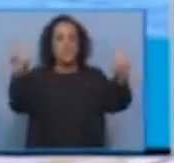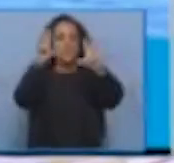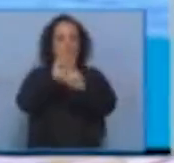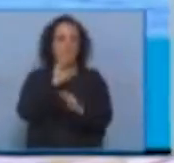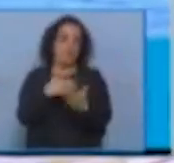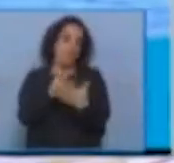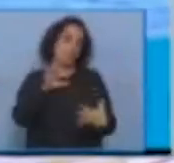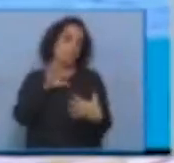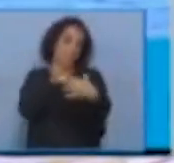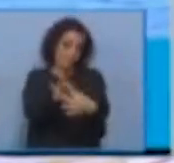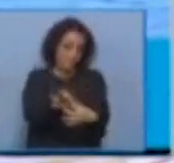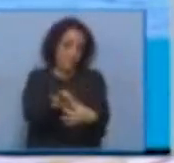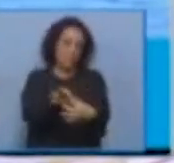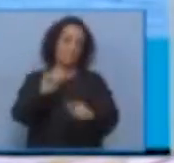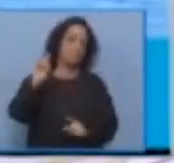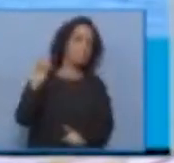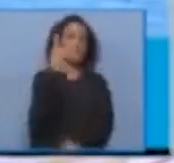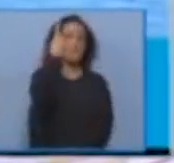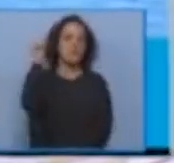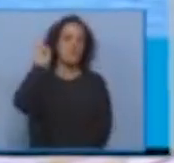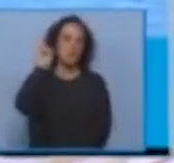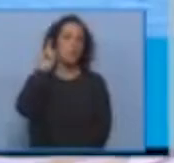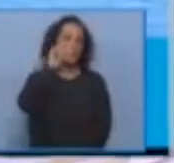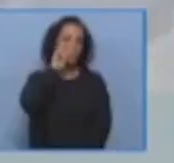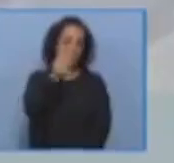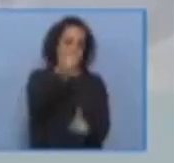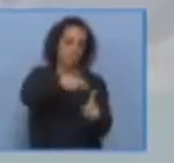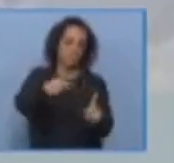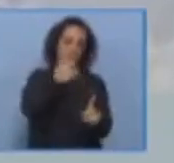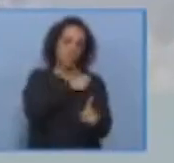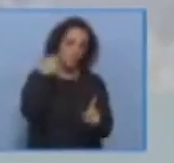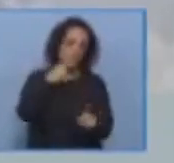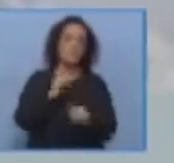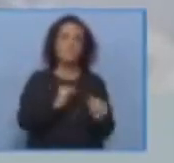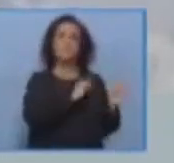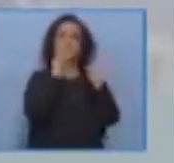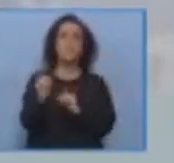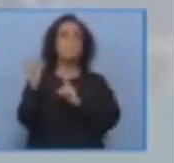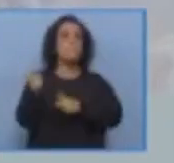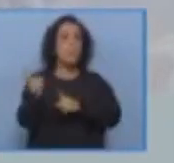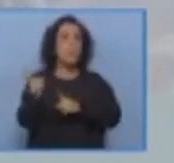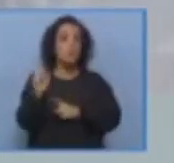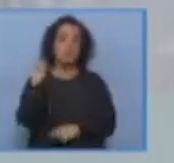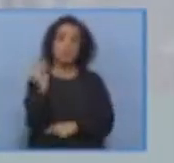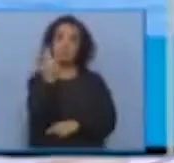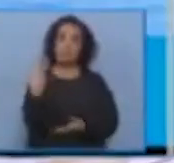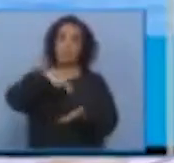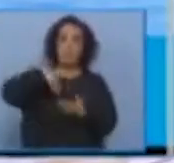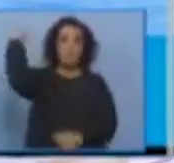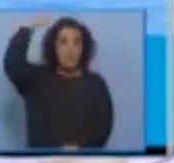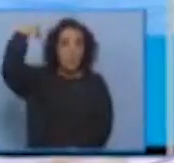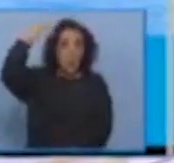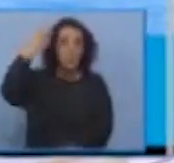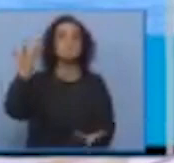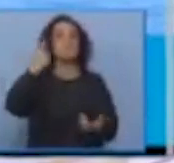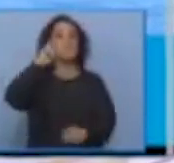encontro daquilo que é o primeiro valor, que é a proteção das vítimas. No mês de março, o Papa estará em Marrocos. É verdade. É uma